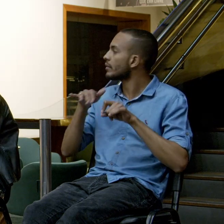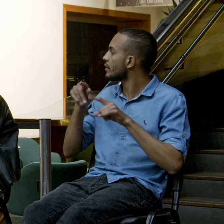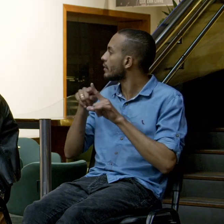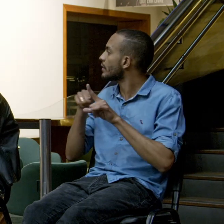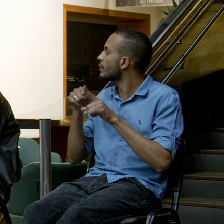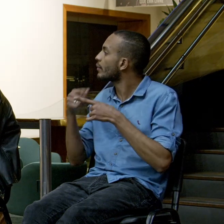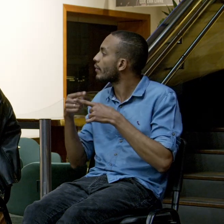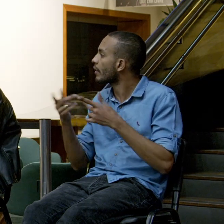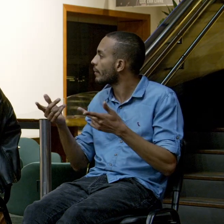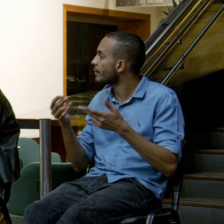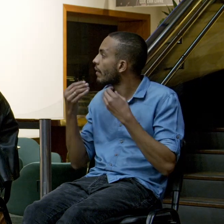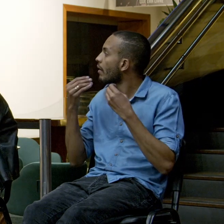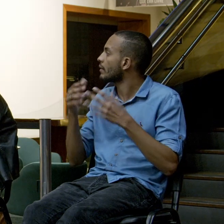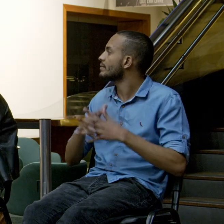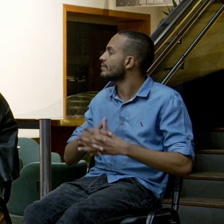quê?